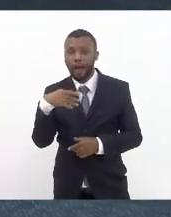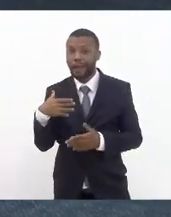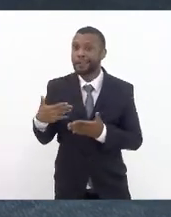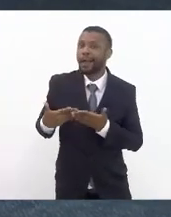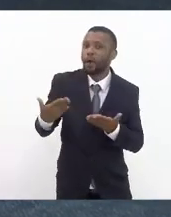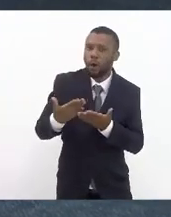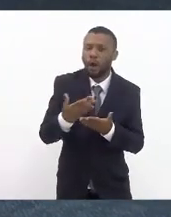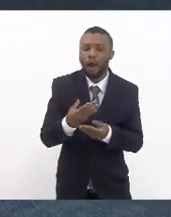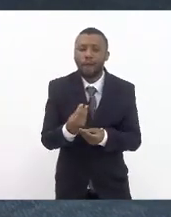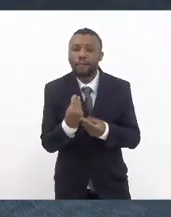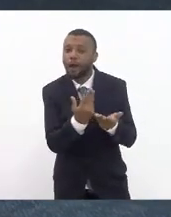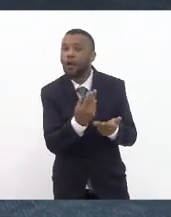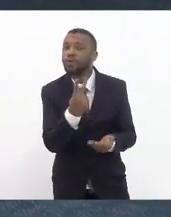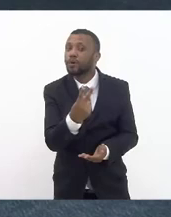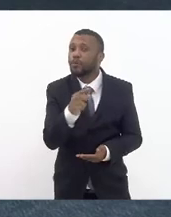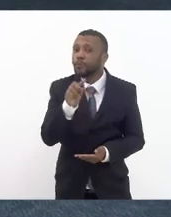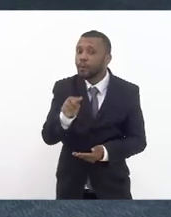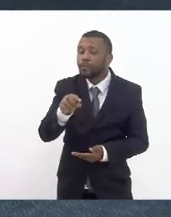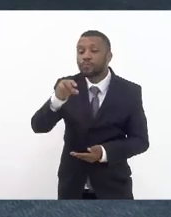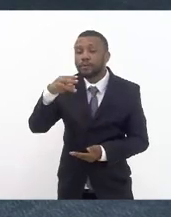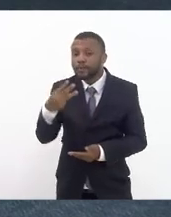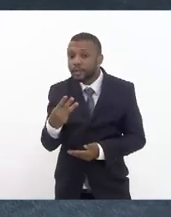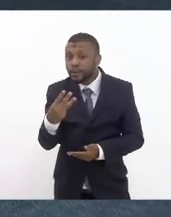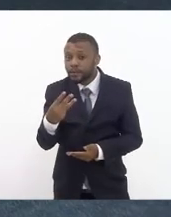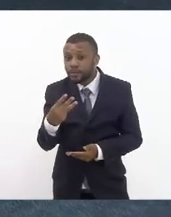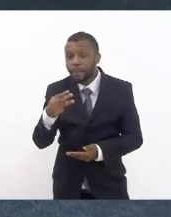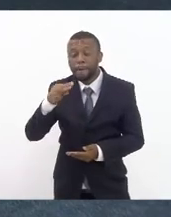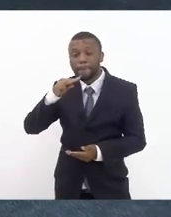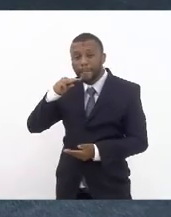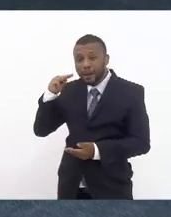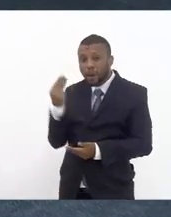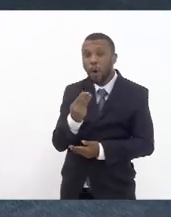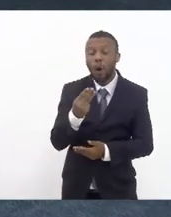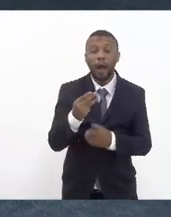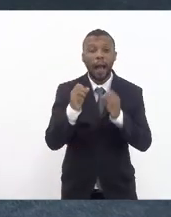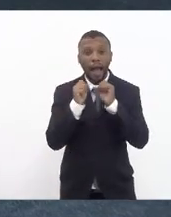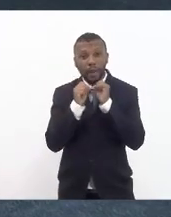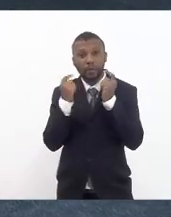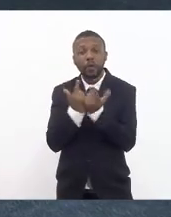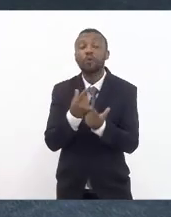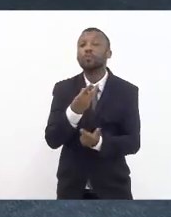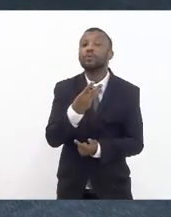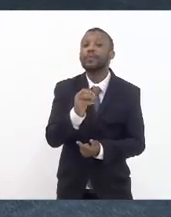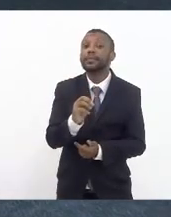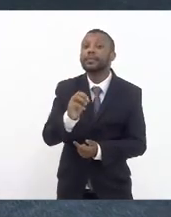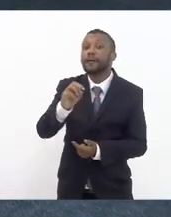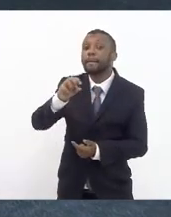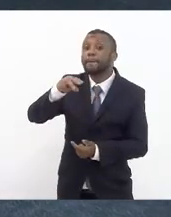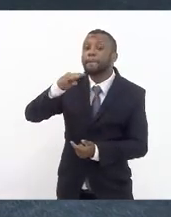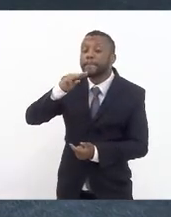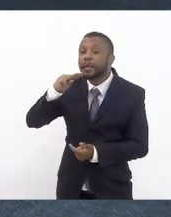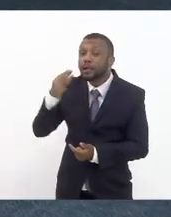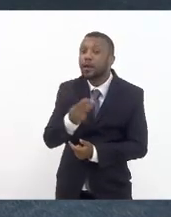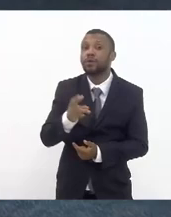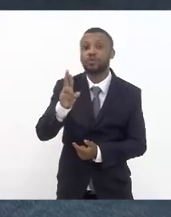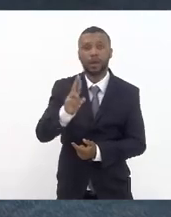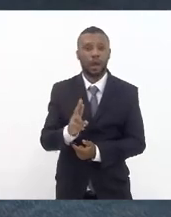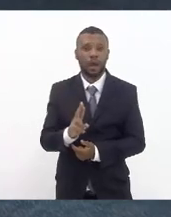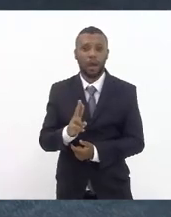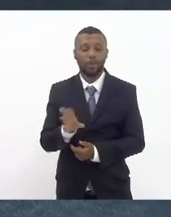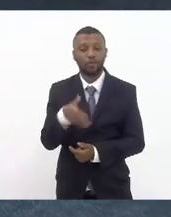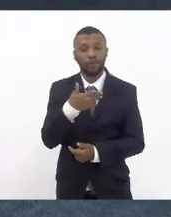agora. 2,3 milhões de reais. A Assembleia ajudou com 30 milhões de reais. 30 milhões de reais. Governo